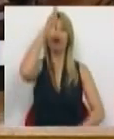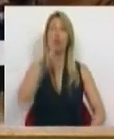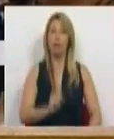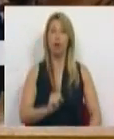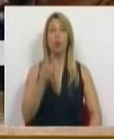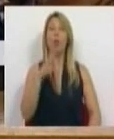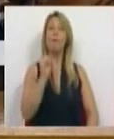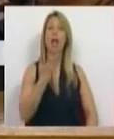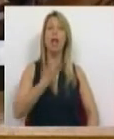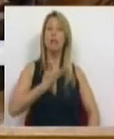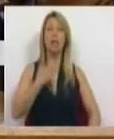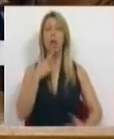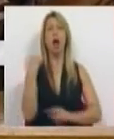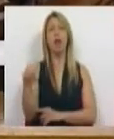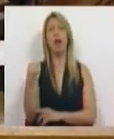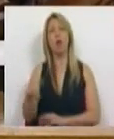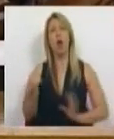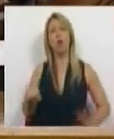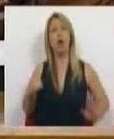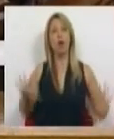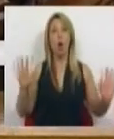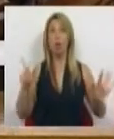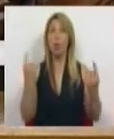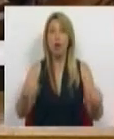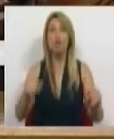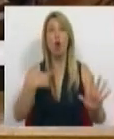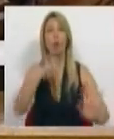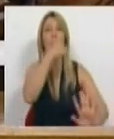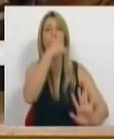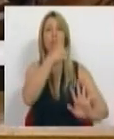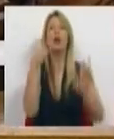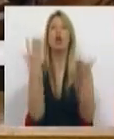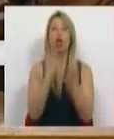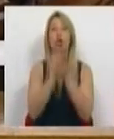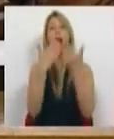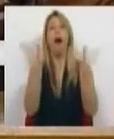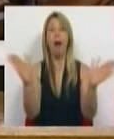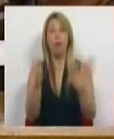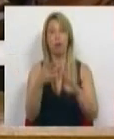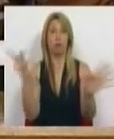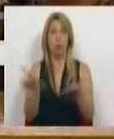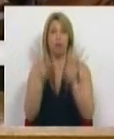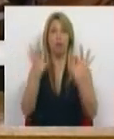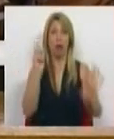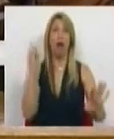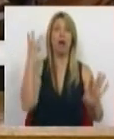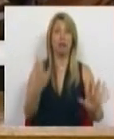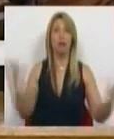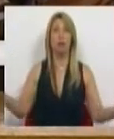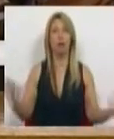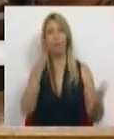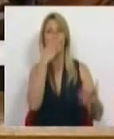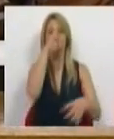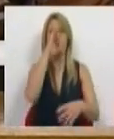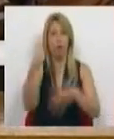estado de negação e não é apenas porque se entretém a inaugurar escolas que funcionam há 3 anos como se ainda estivesse no Governo. O PSD está em estado